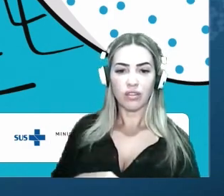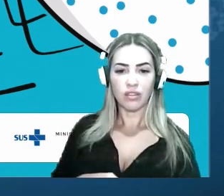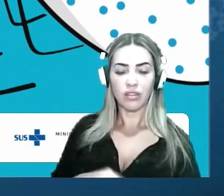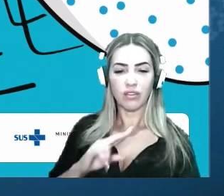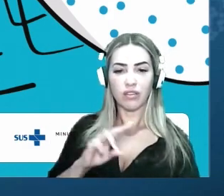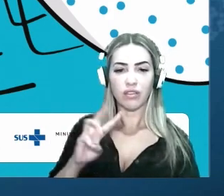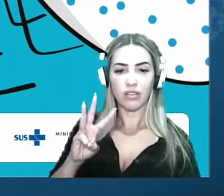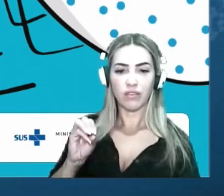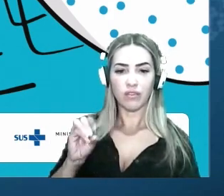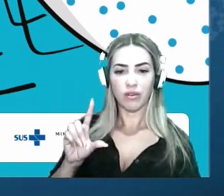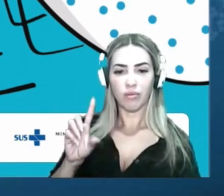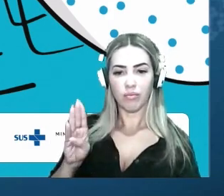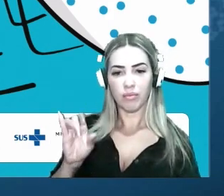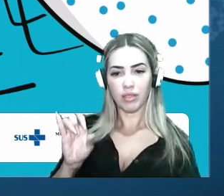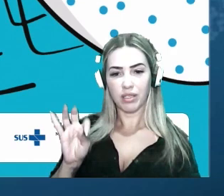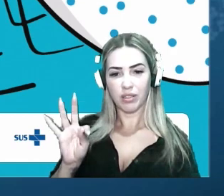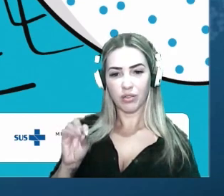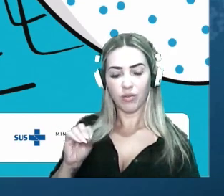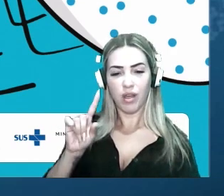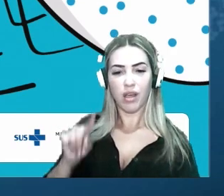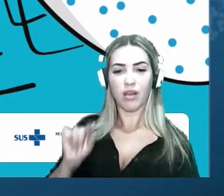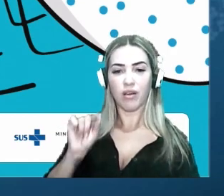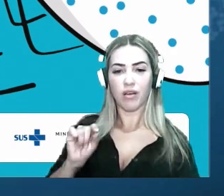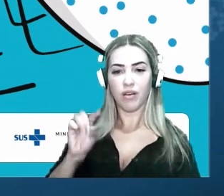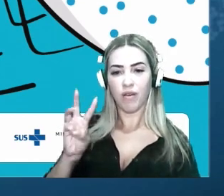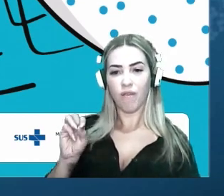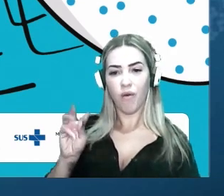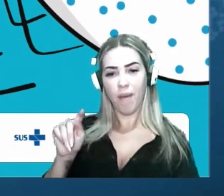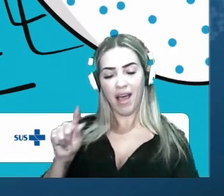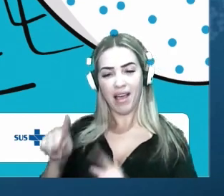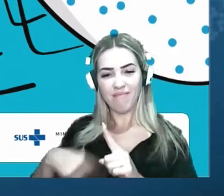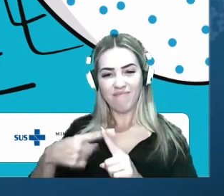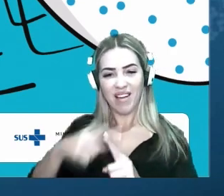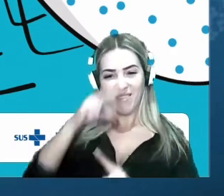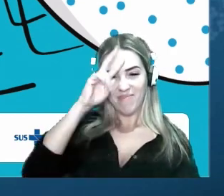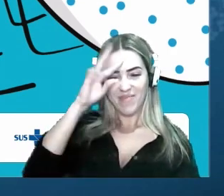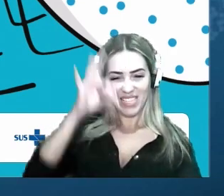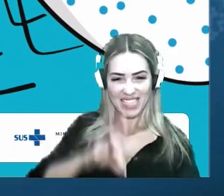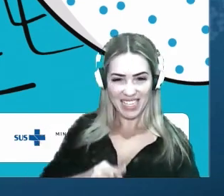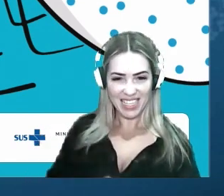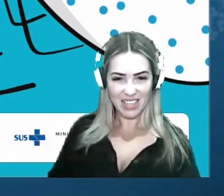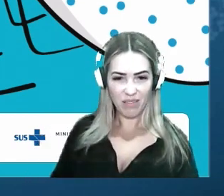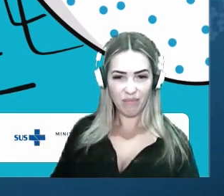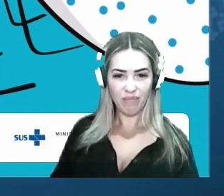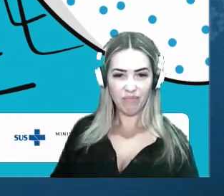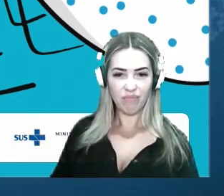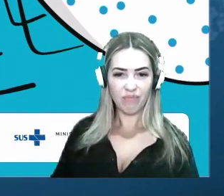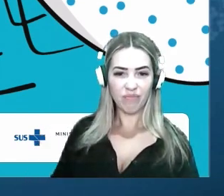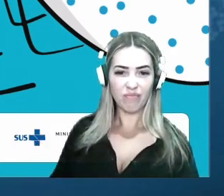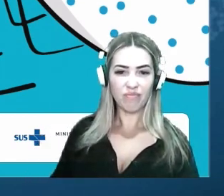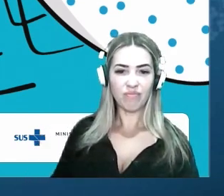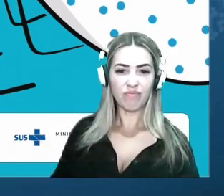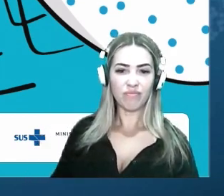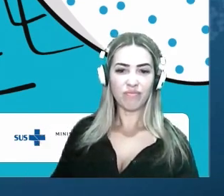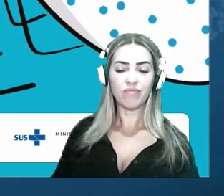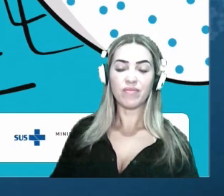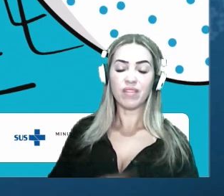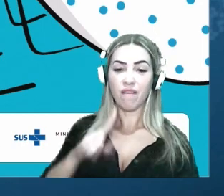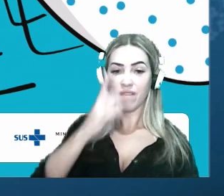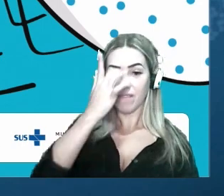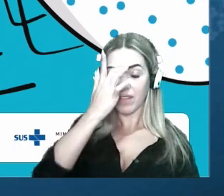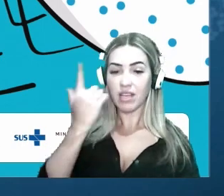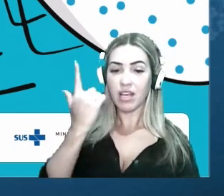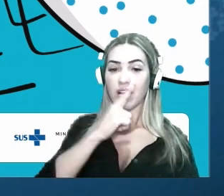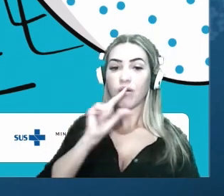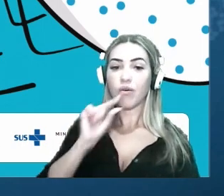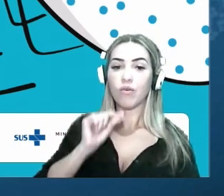Volbito, que nada mais é do que Wolbachia com mosquito. E isso facilita muito a gente, porque